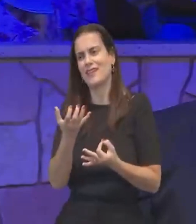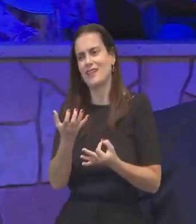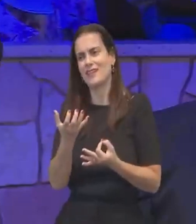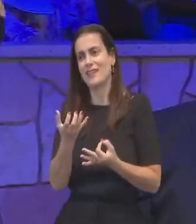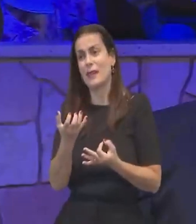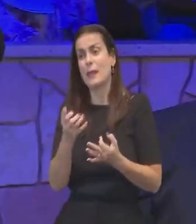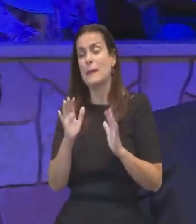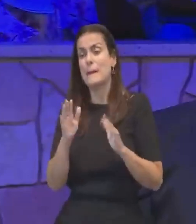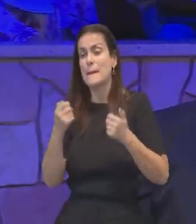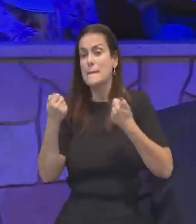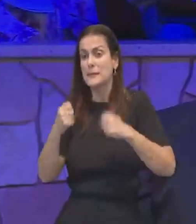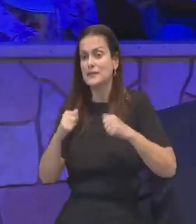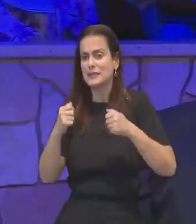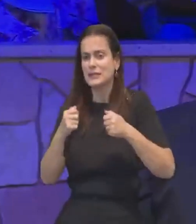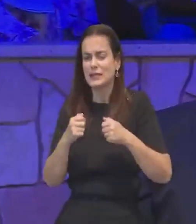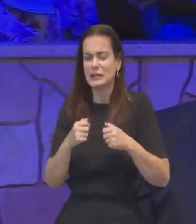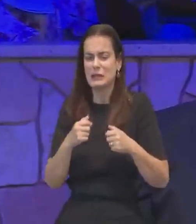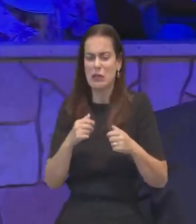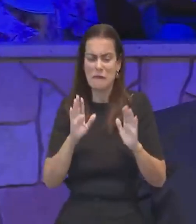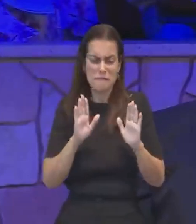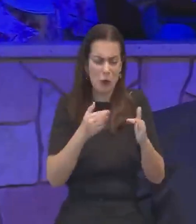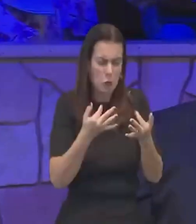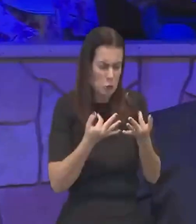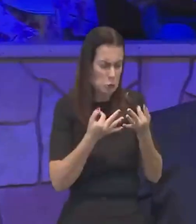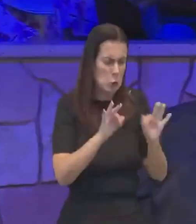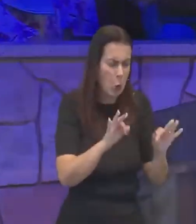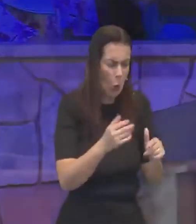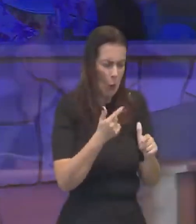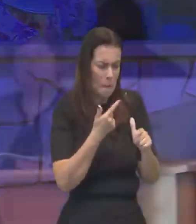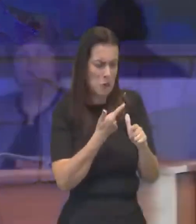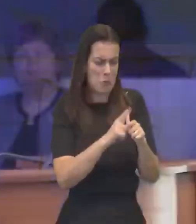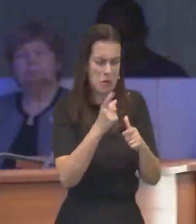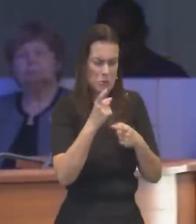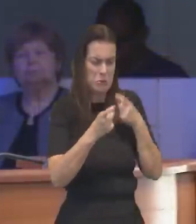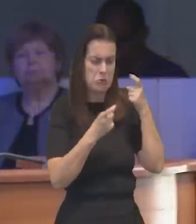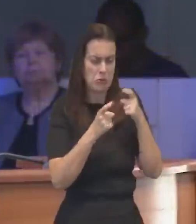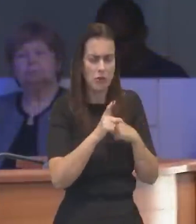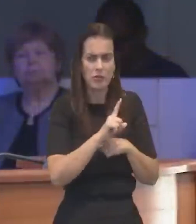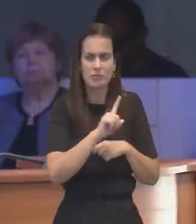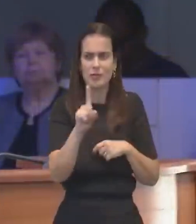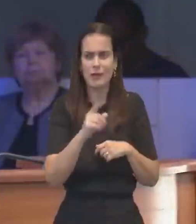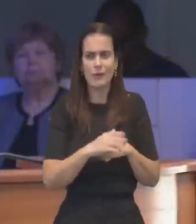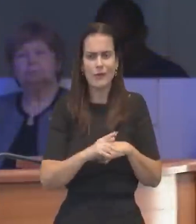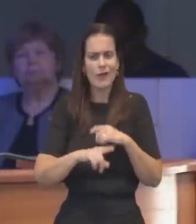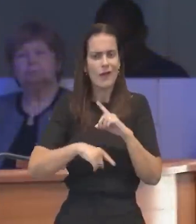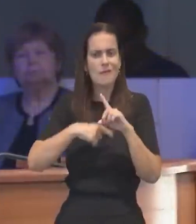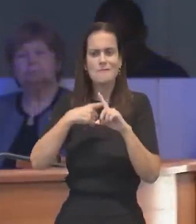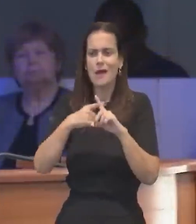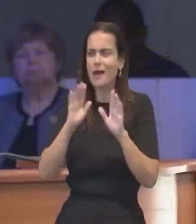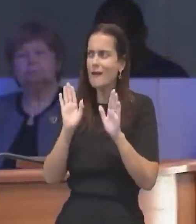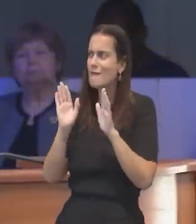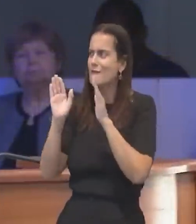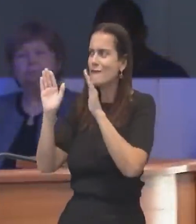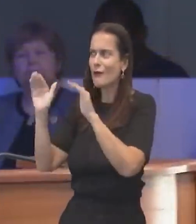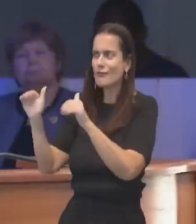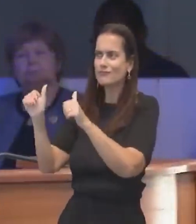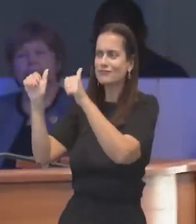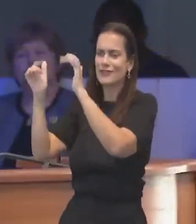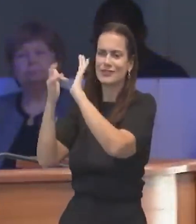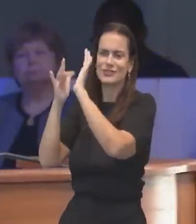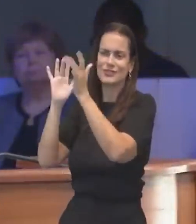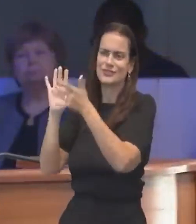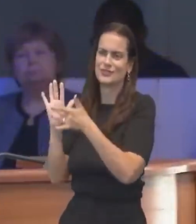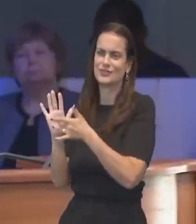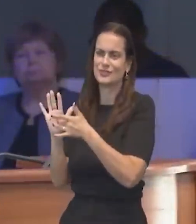enxergar para além das suas dores. Comece a enxergar para além dos seus problemas.